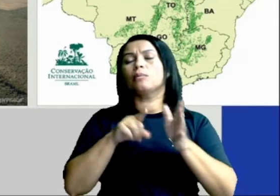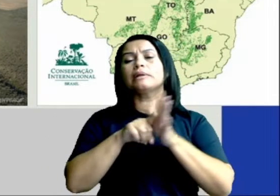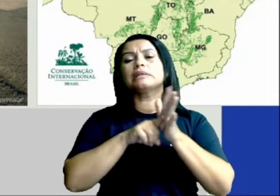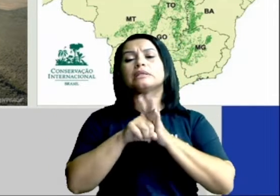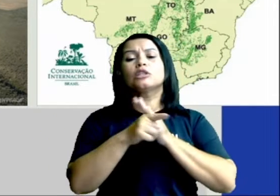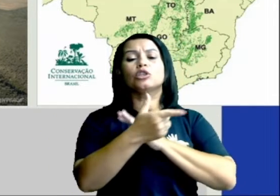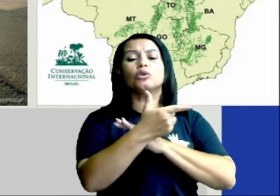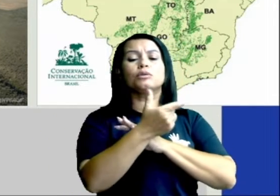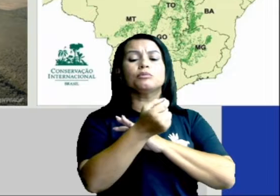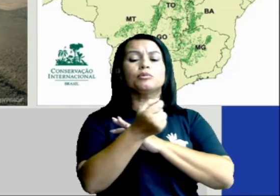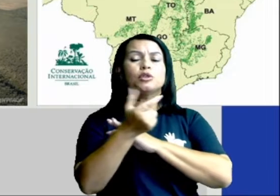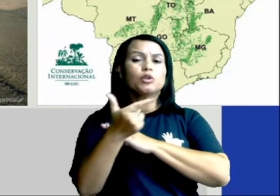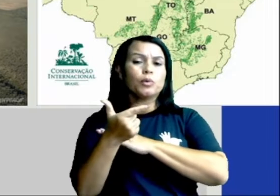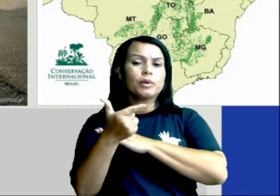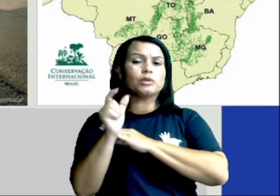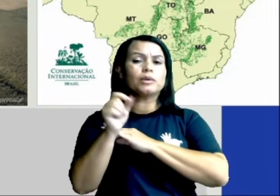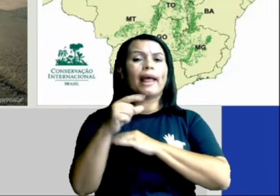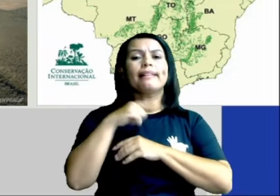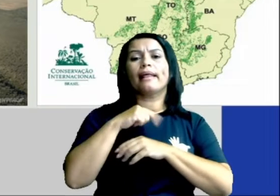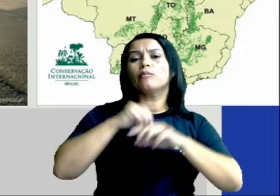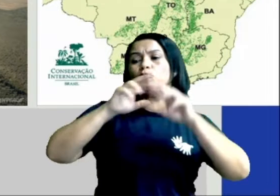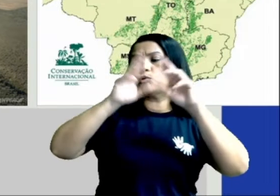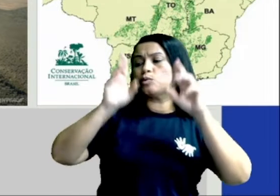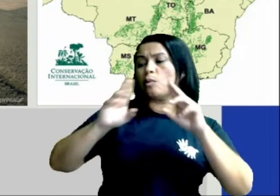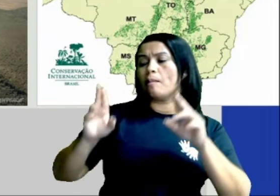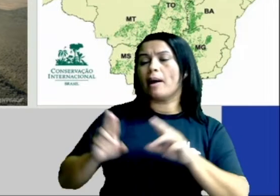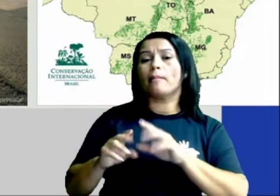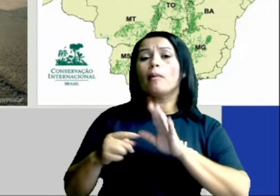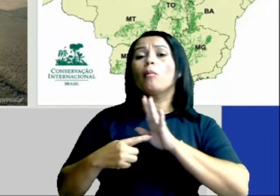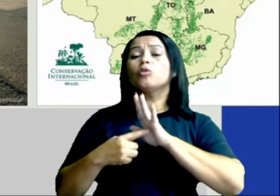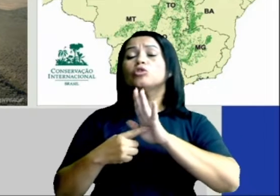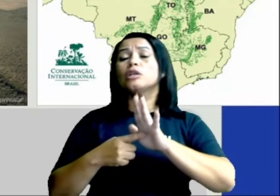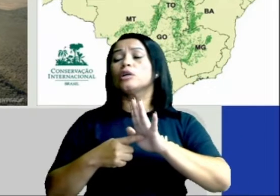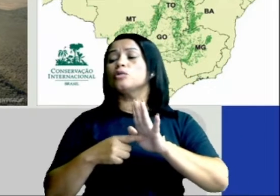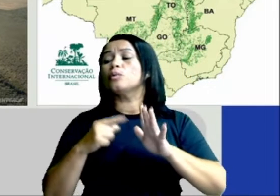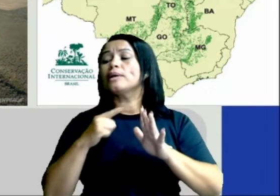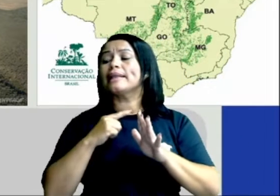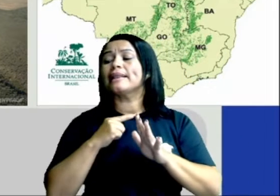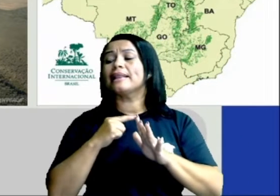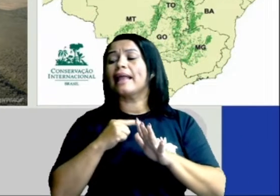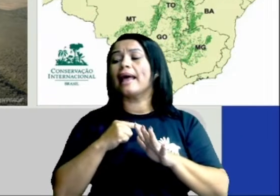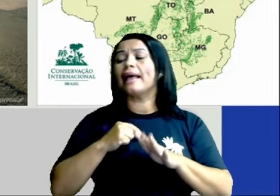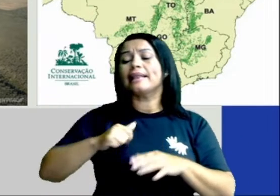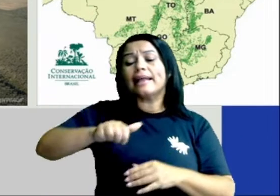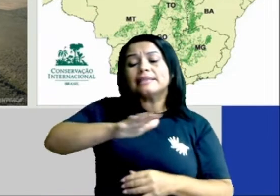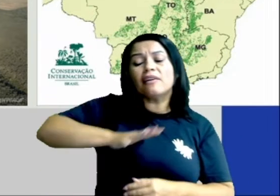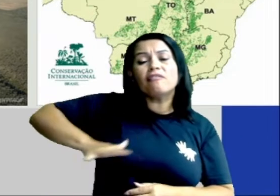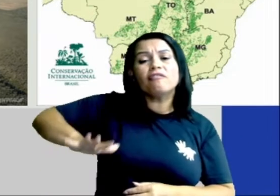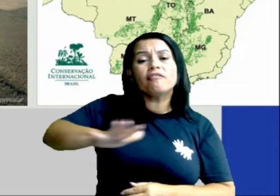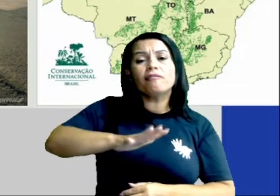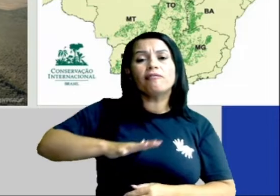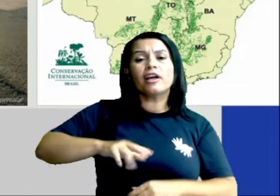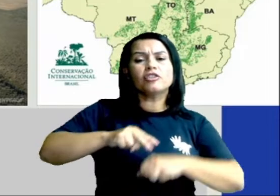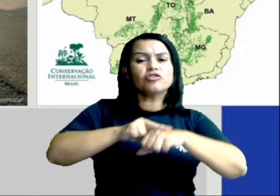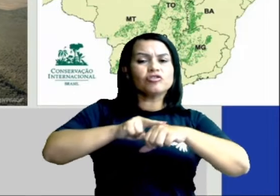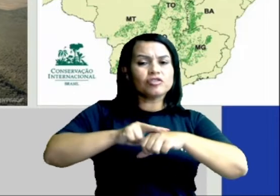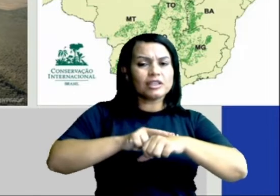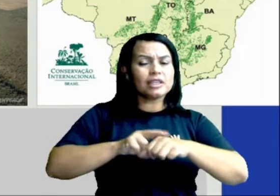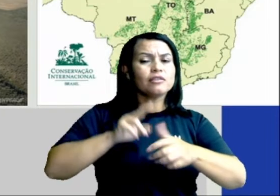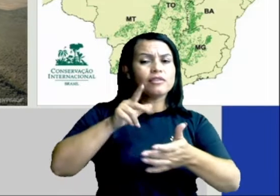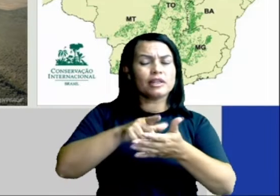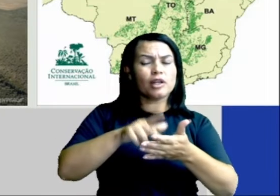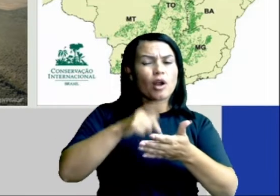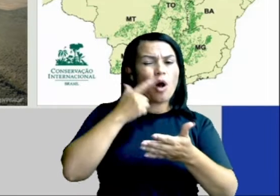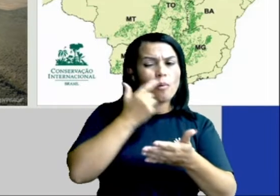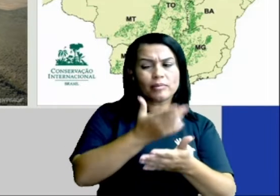mas recentemente você tem um mapa retratando o que restou, né, dessa vegetação original. Então perceba